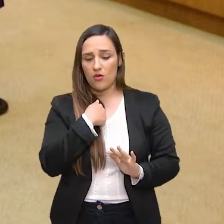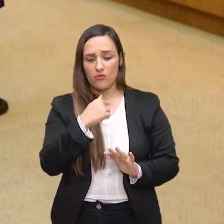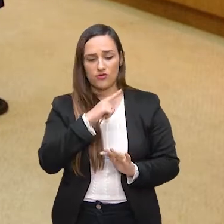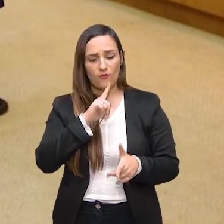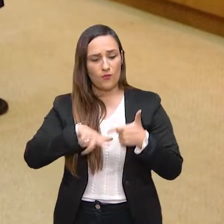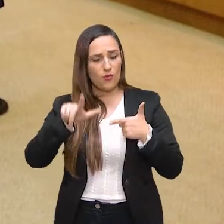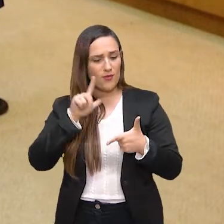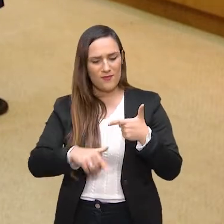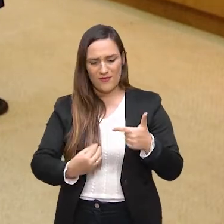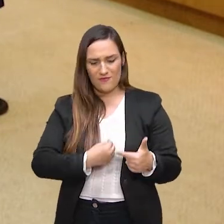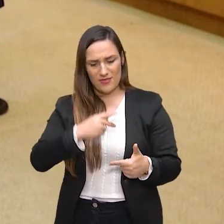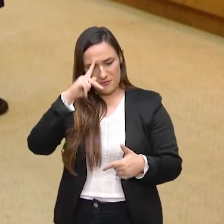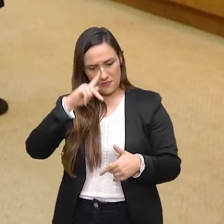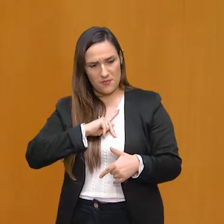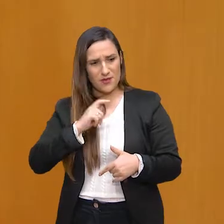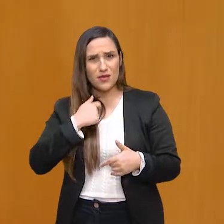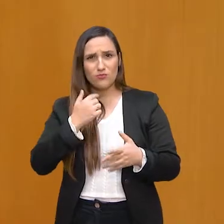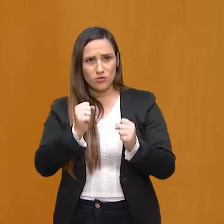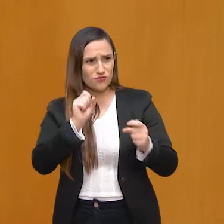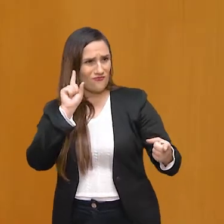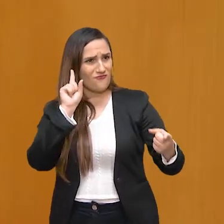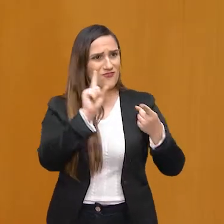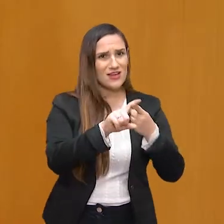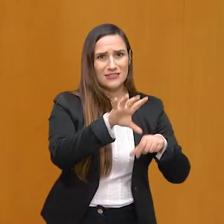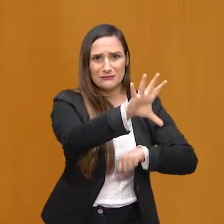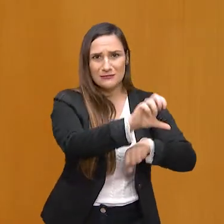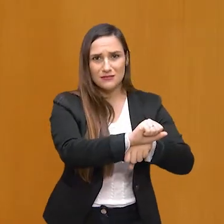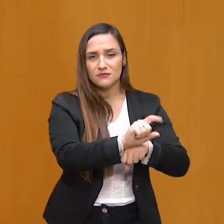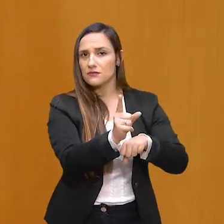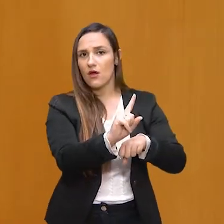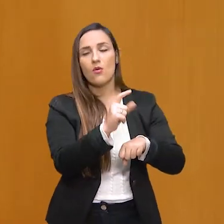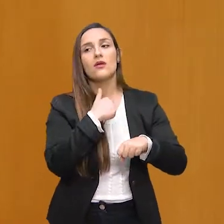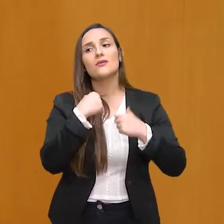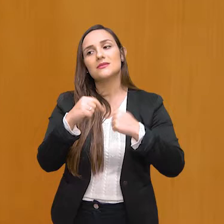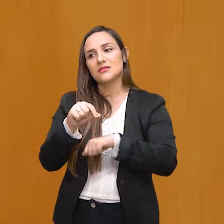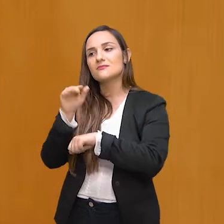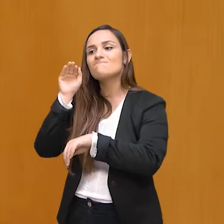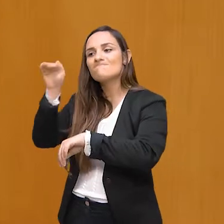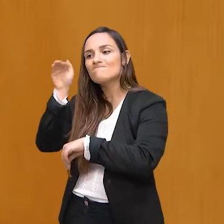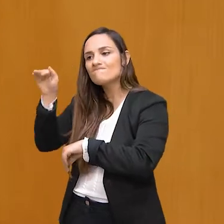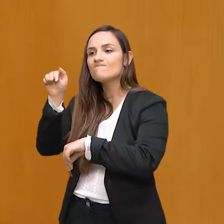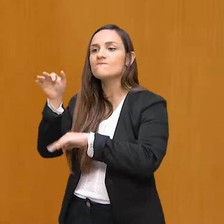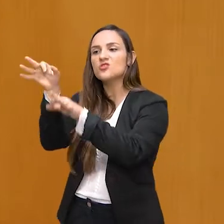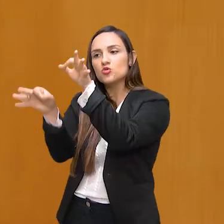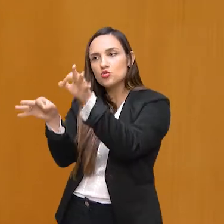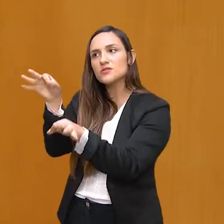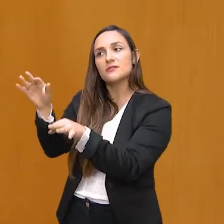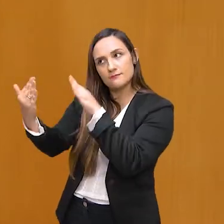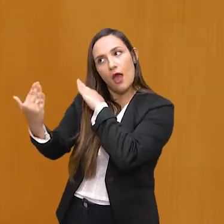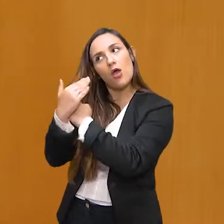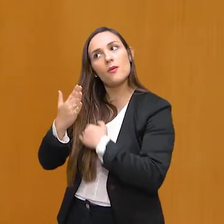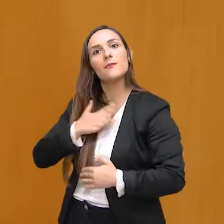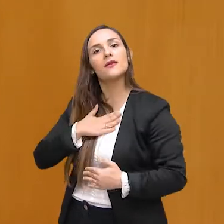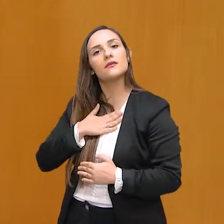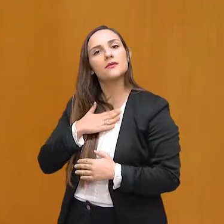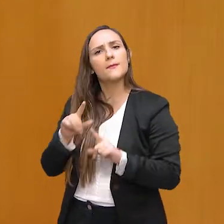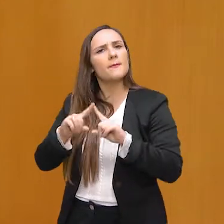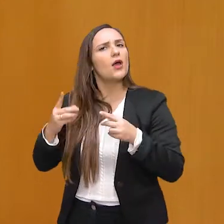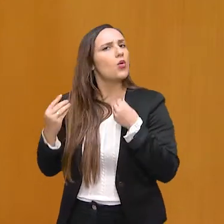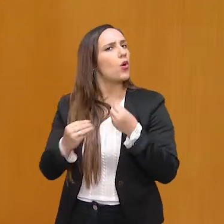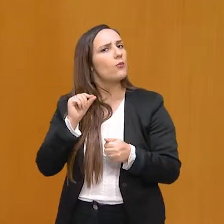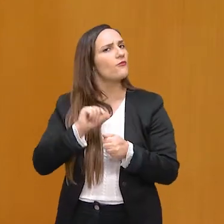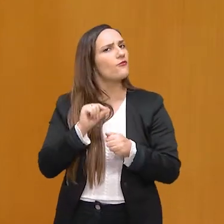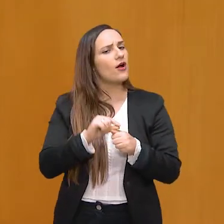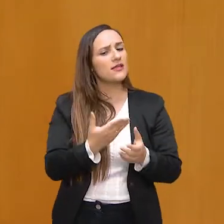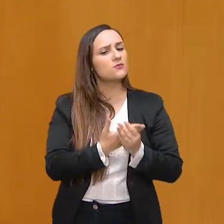nos é devido, ou seja, eu tive um problema na vida, eu não posso resolver por conta própria, eu tenho que procurar o judiciário. Então, que tipo de